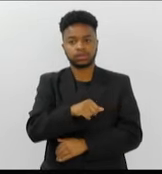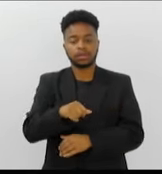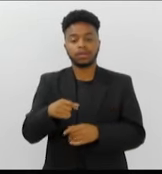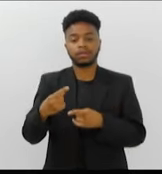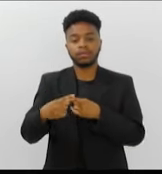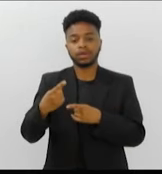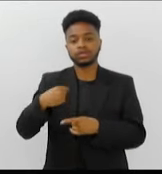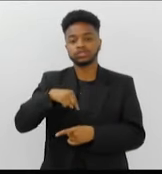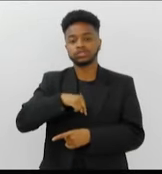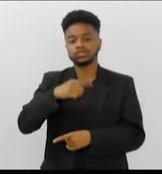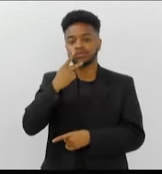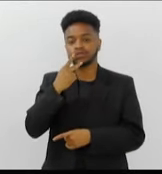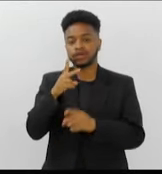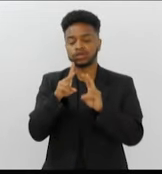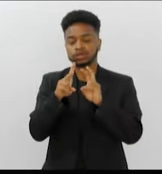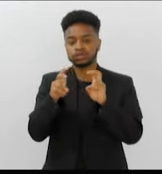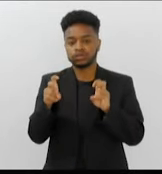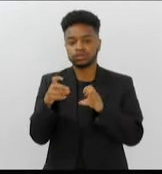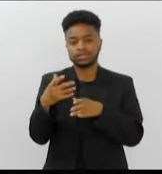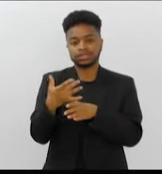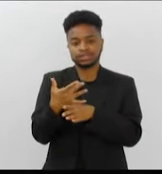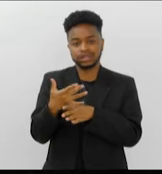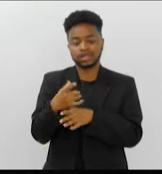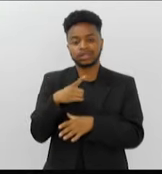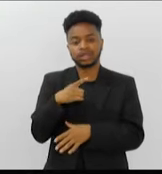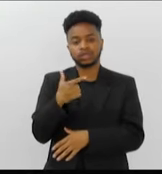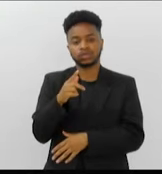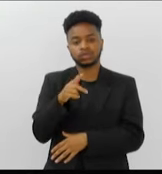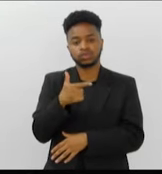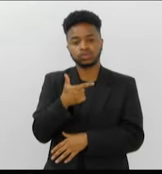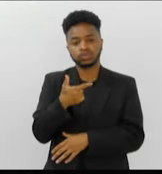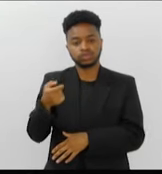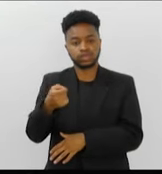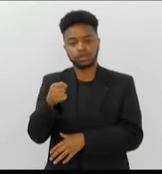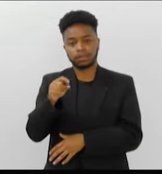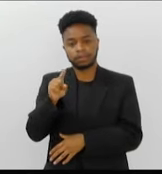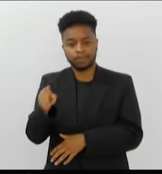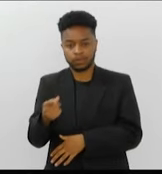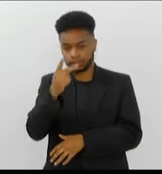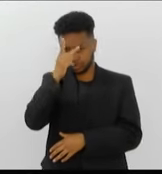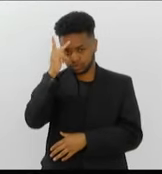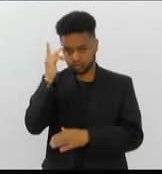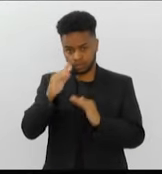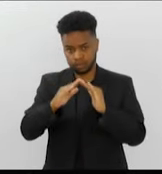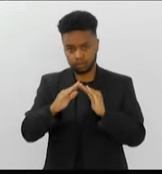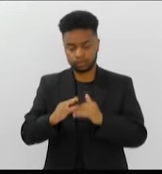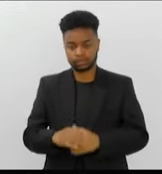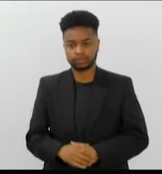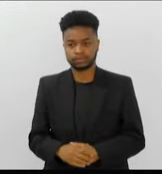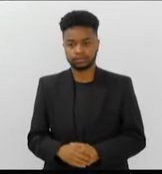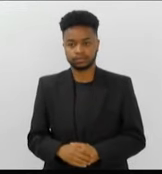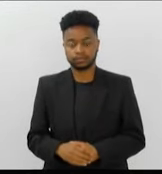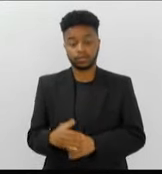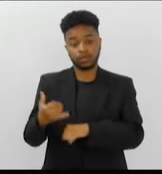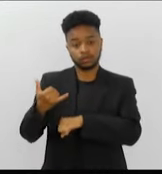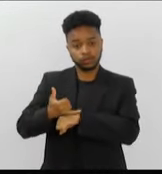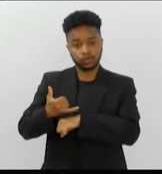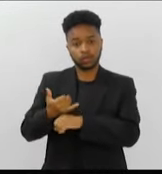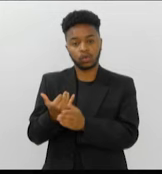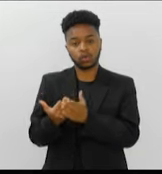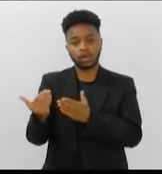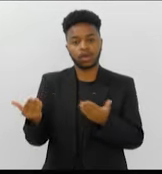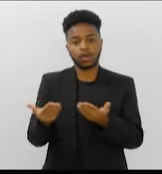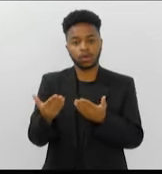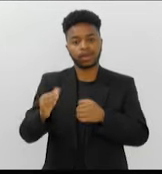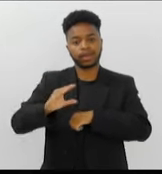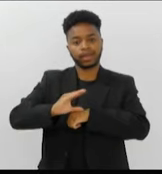fala em cidades acima de 200 mil habitantes, acima de 100 mil habitantes. Volta Redonda inaugurou esse ano uma